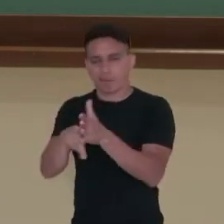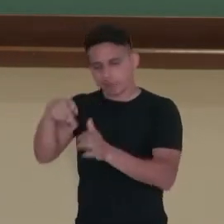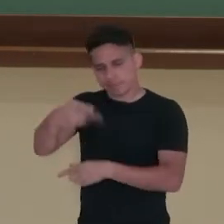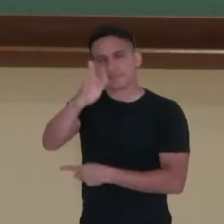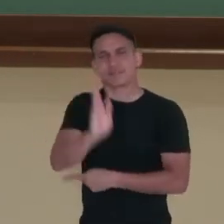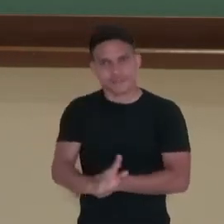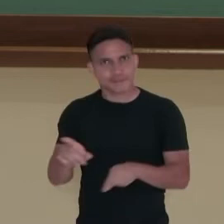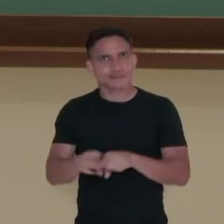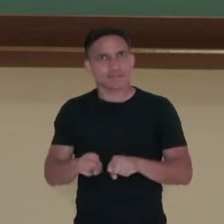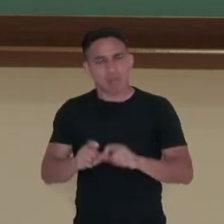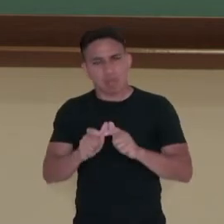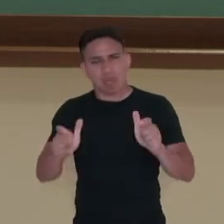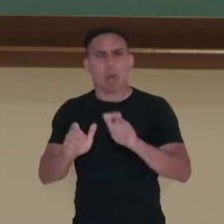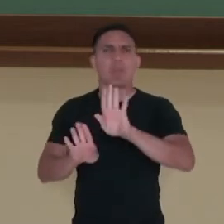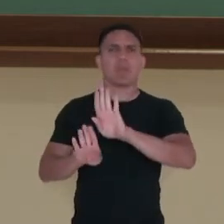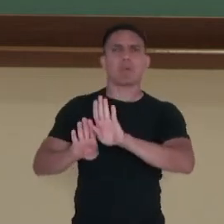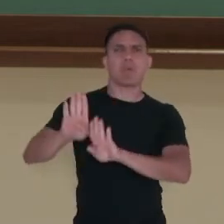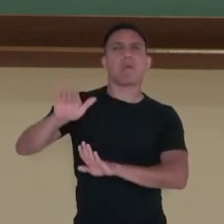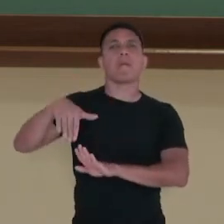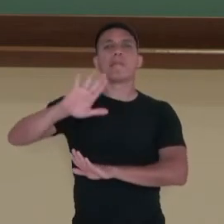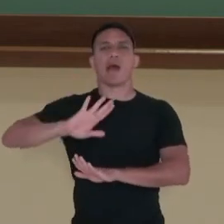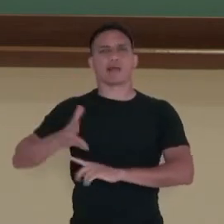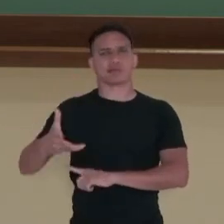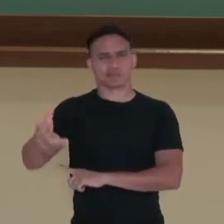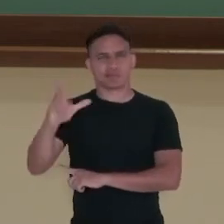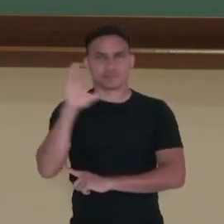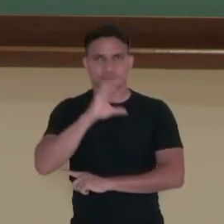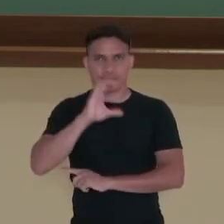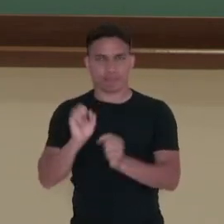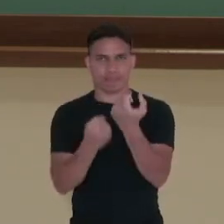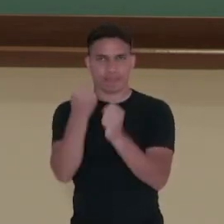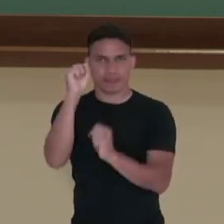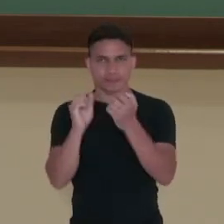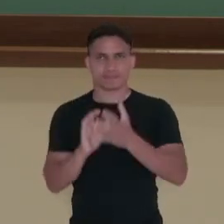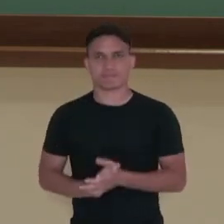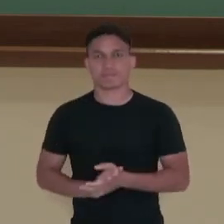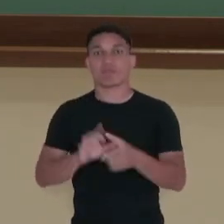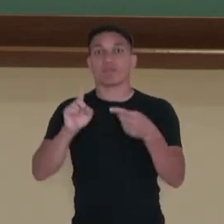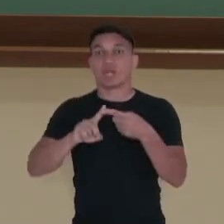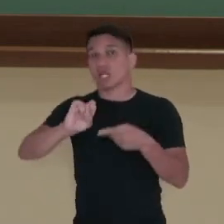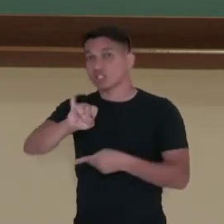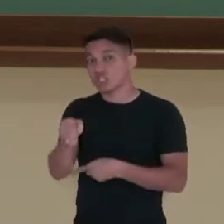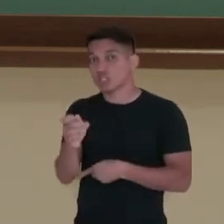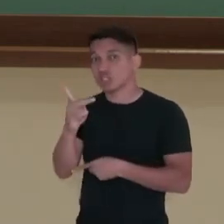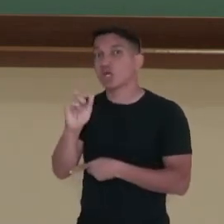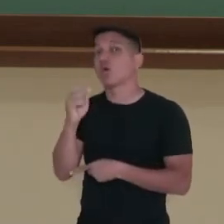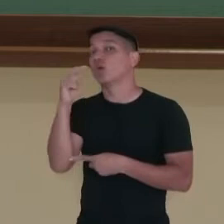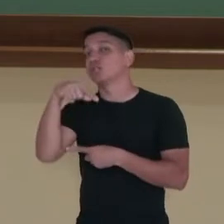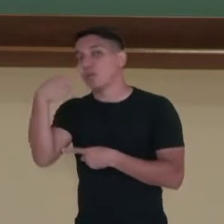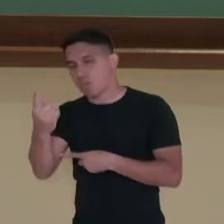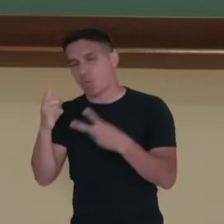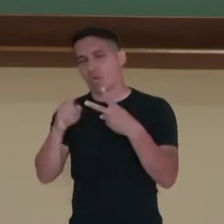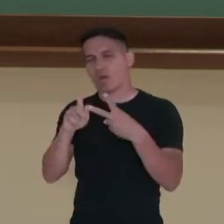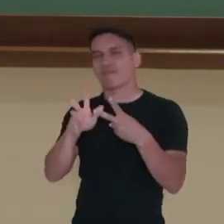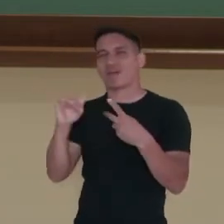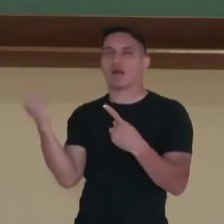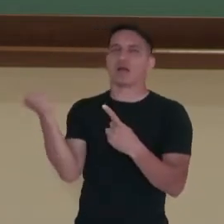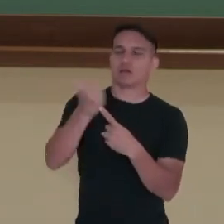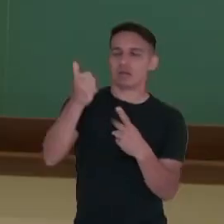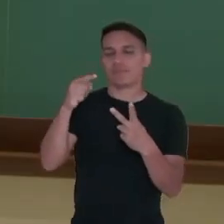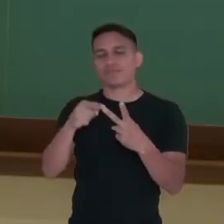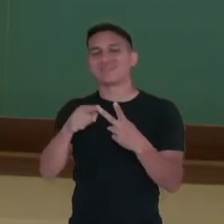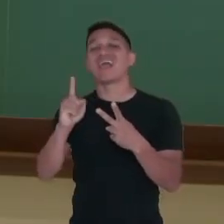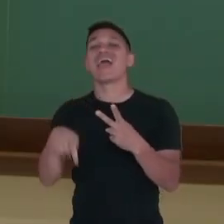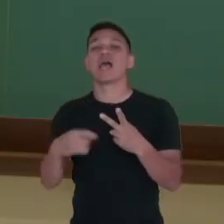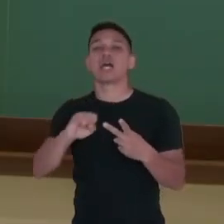Brasil, acelerando nossa industrialização. O Juscelino Kubitschek foi substituído na presidência por